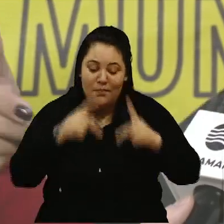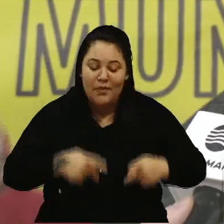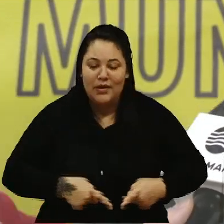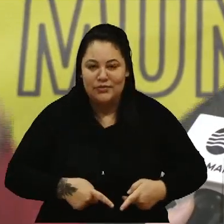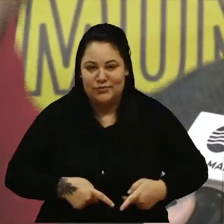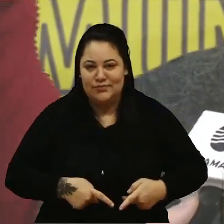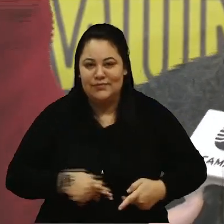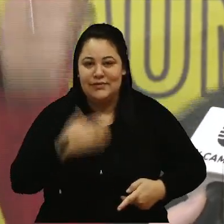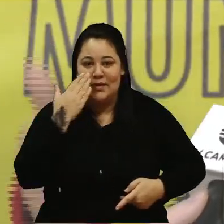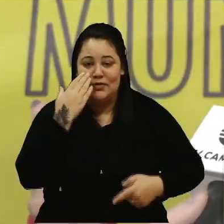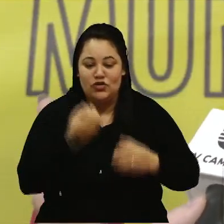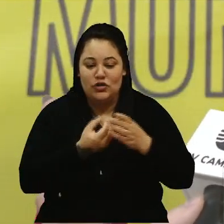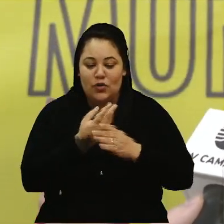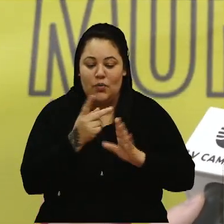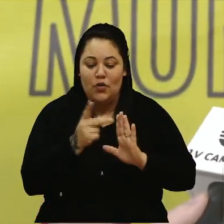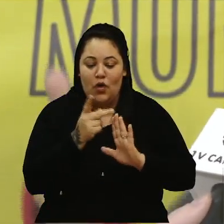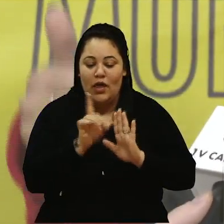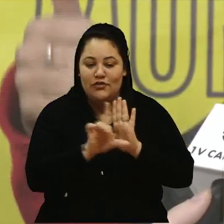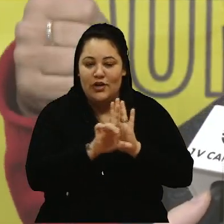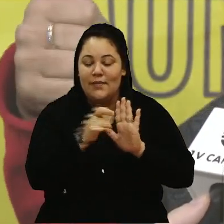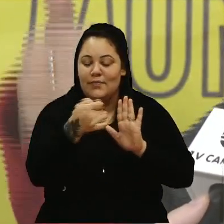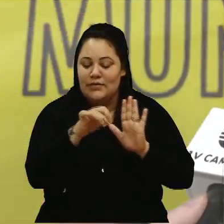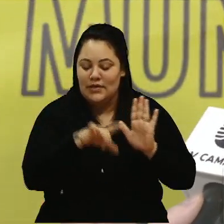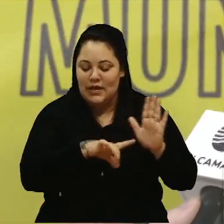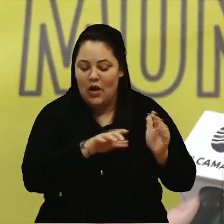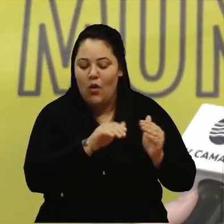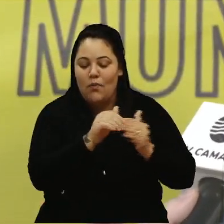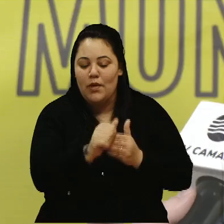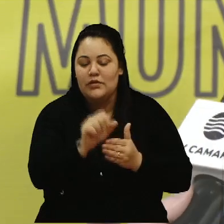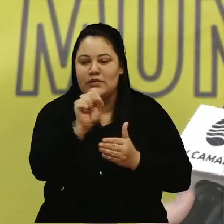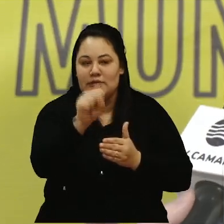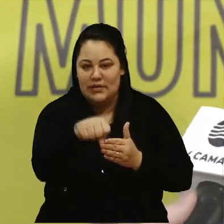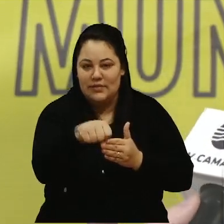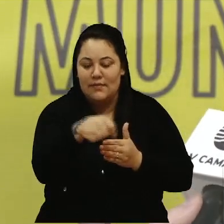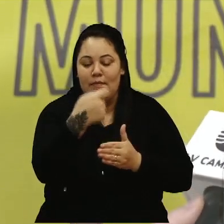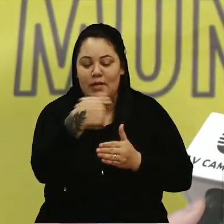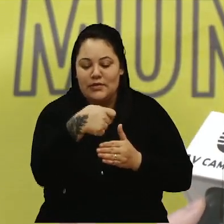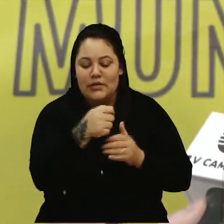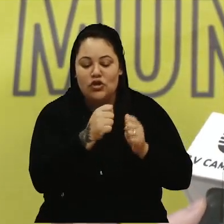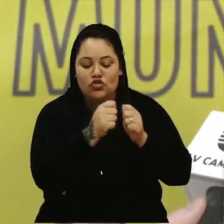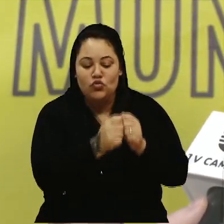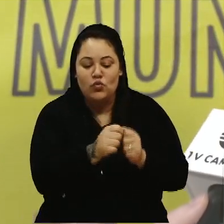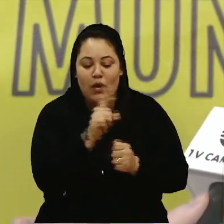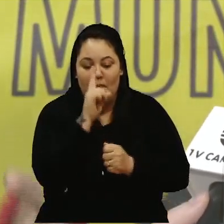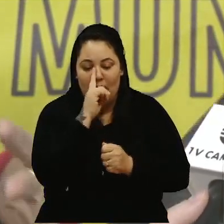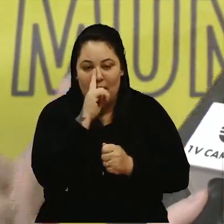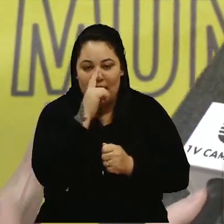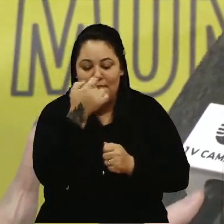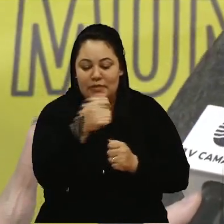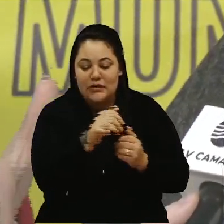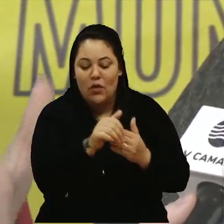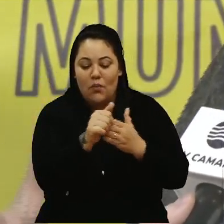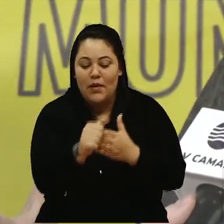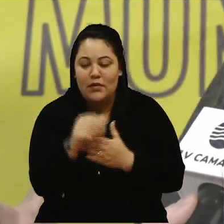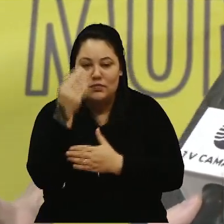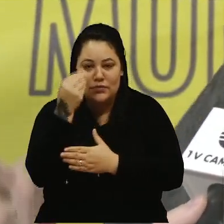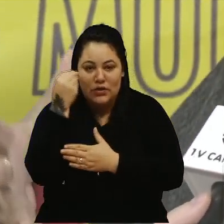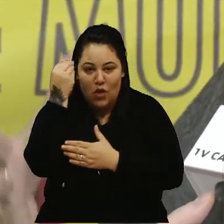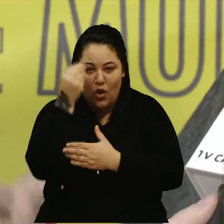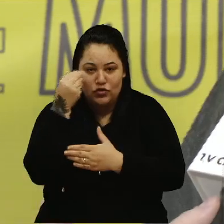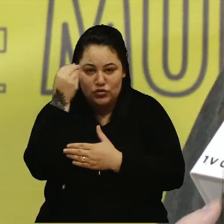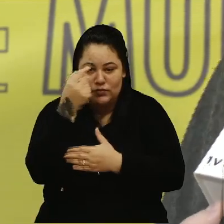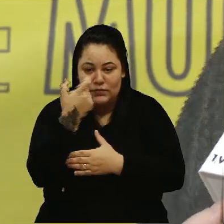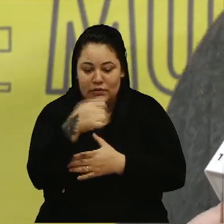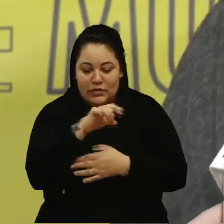de lei pensando, tem que ter um acompanhante, tem que ficar junto com essa mãe, tem que ter um acompanhamento psicológico, tem que ter um espaço